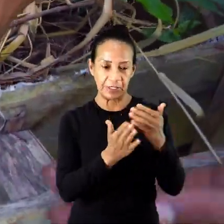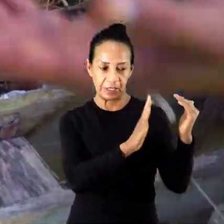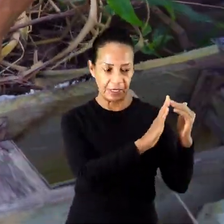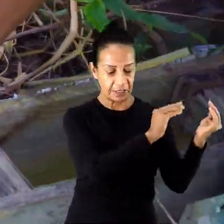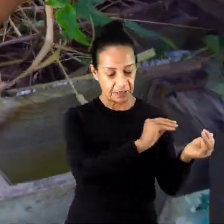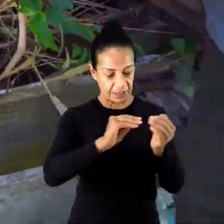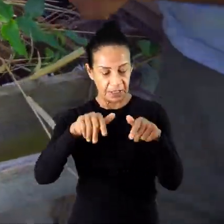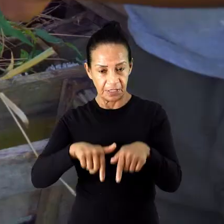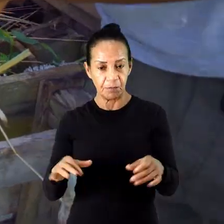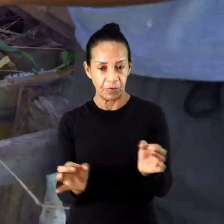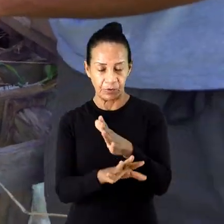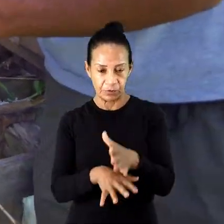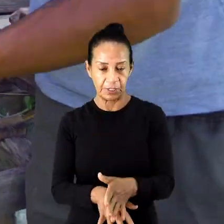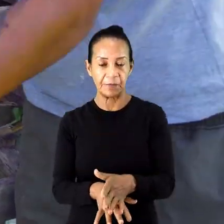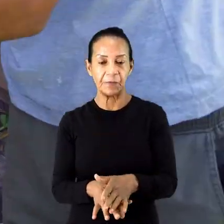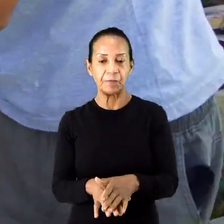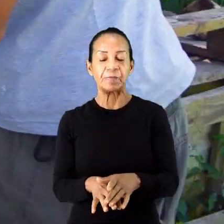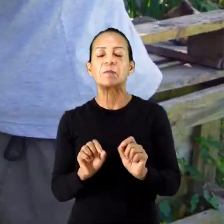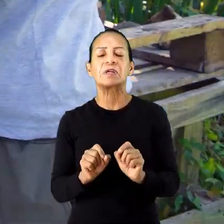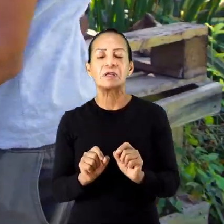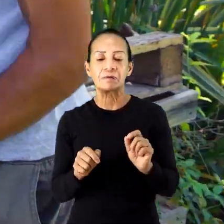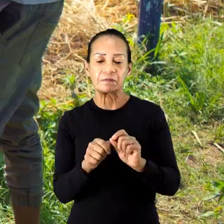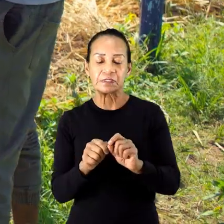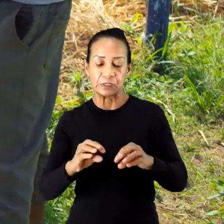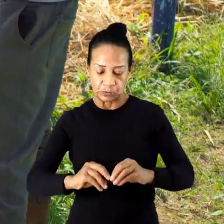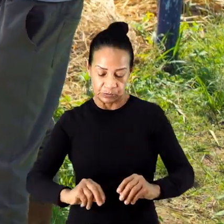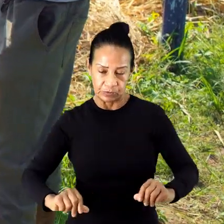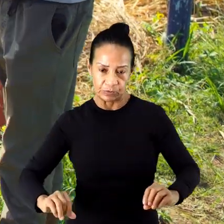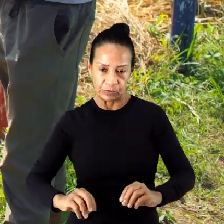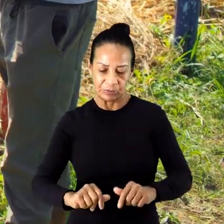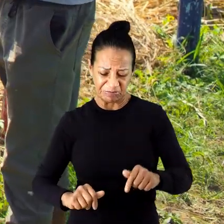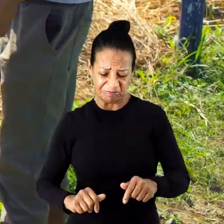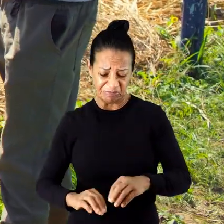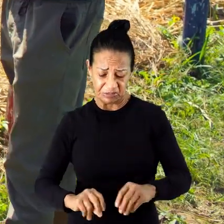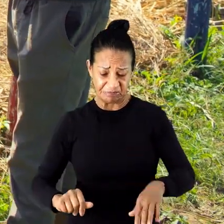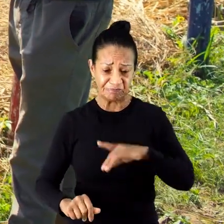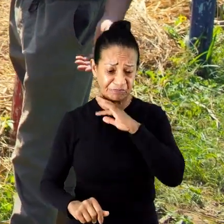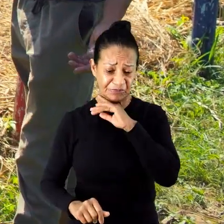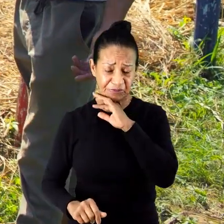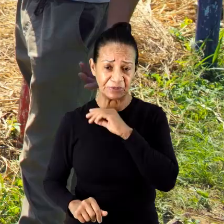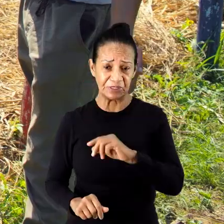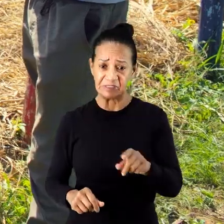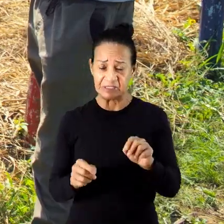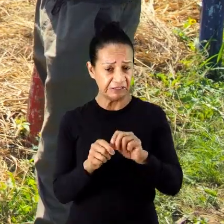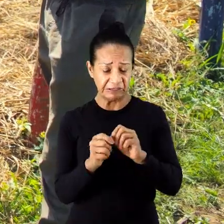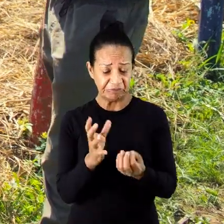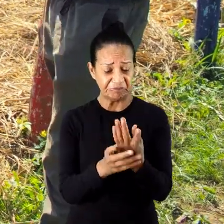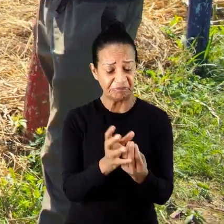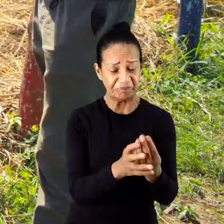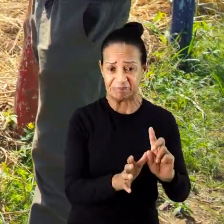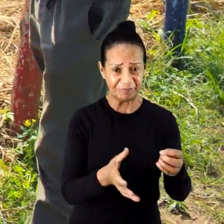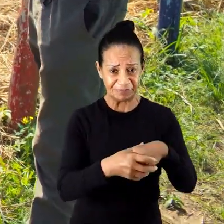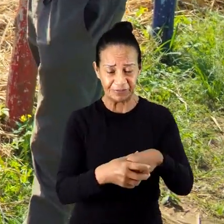resíduo em casa, né? A matéria orgânica, e a gente traz para cá, que é para produzir solo, né? Porque aqui esse solo estava degradado e a gente agora